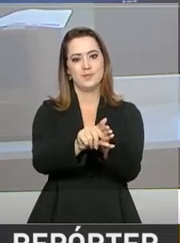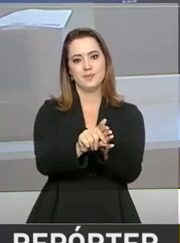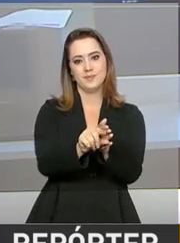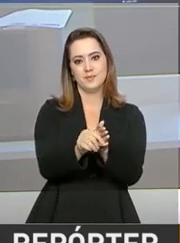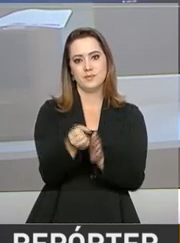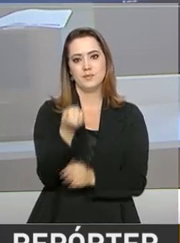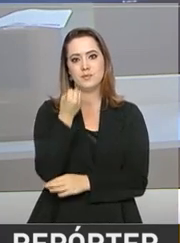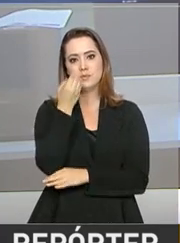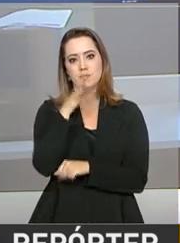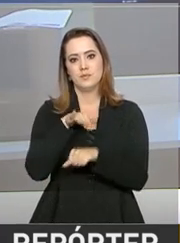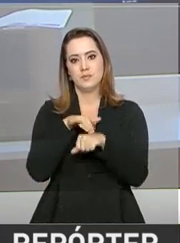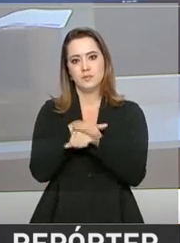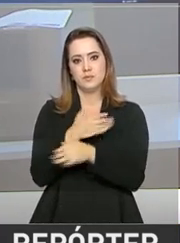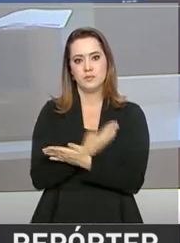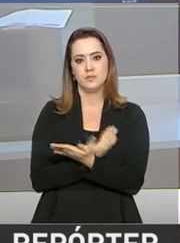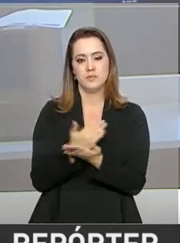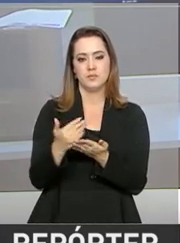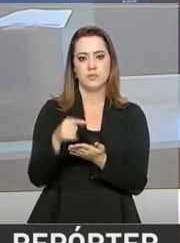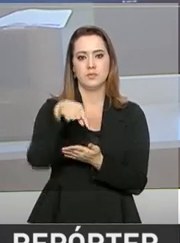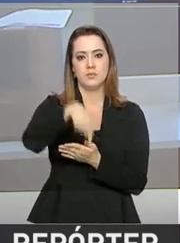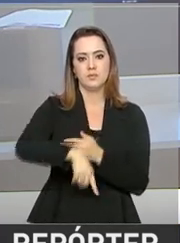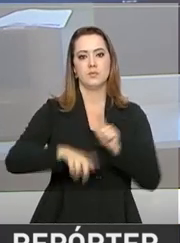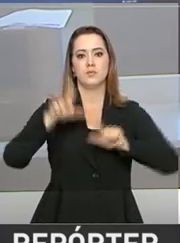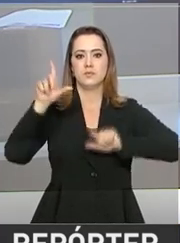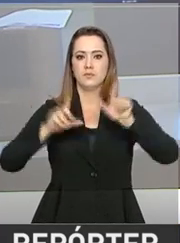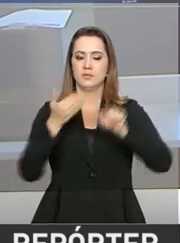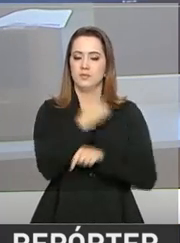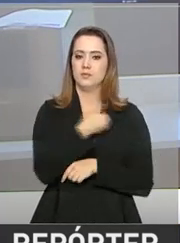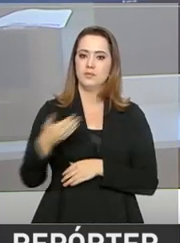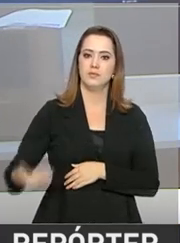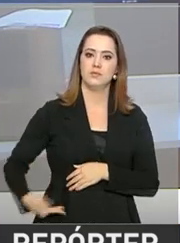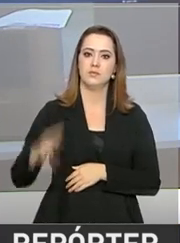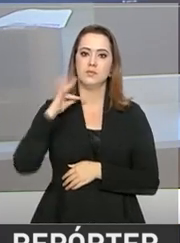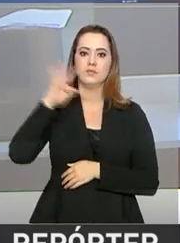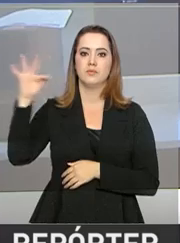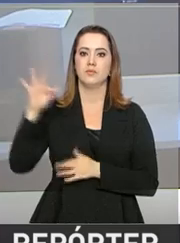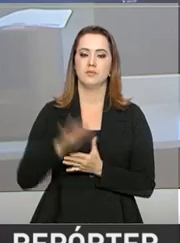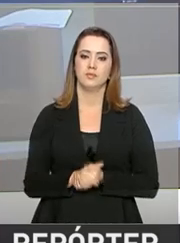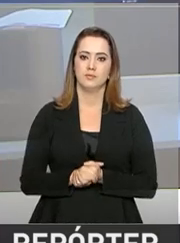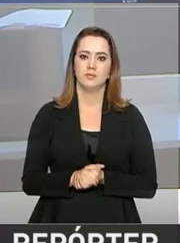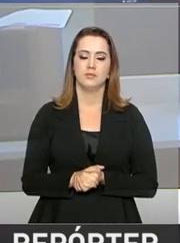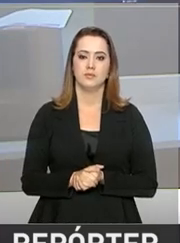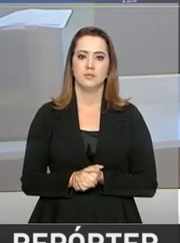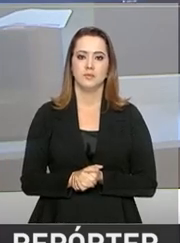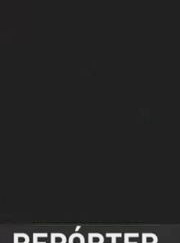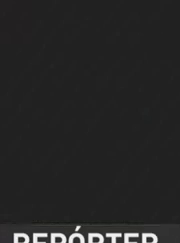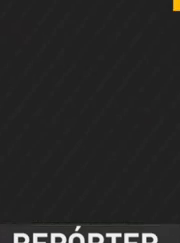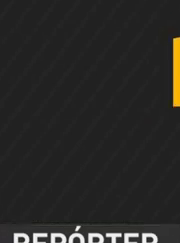redes sociais. Uma boa tarde para você e continue com a gente aqui na NBR, a TV do Governo Federal.